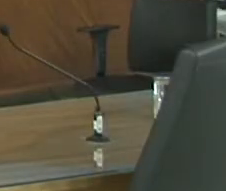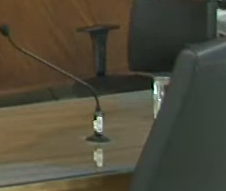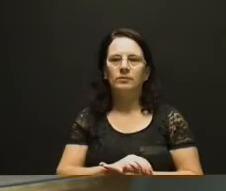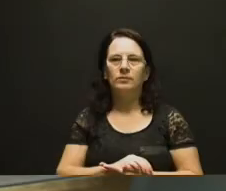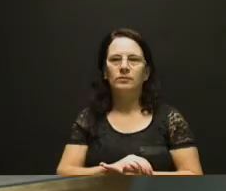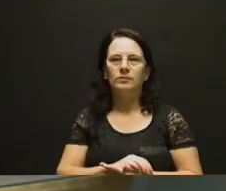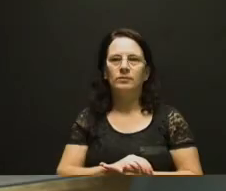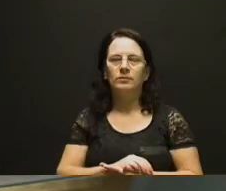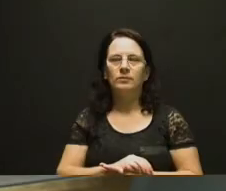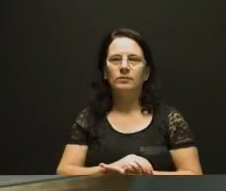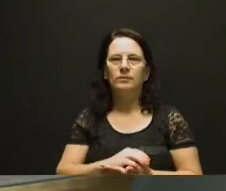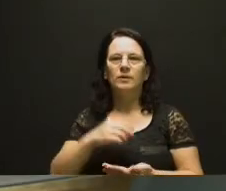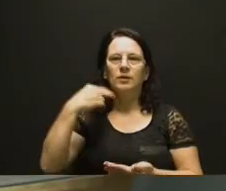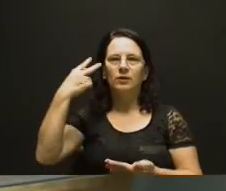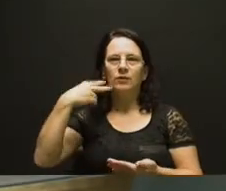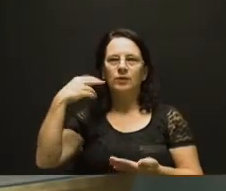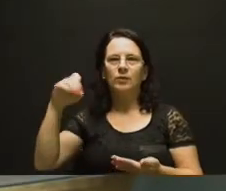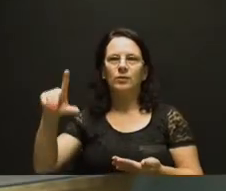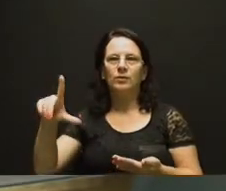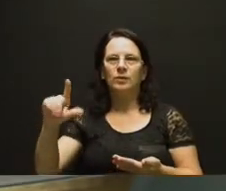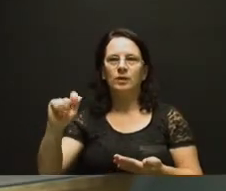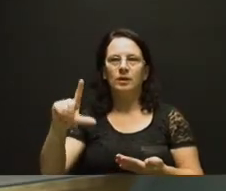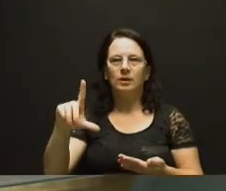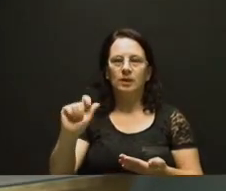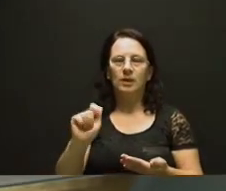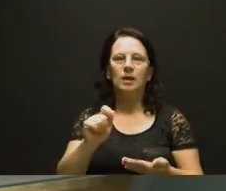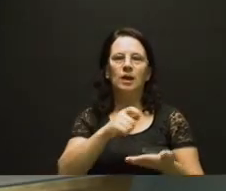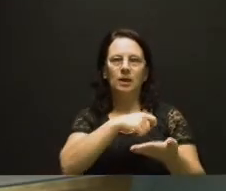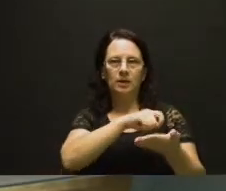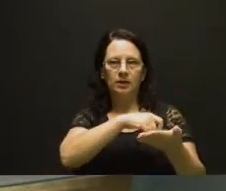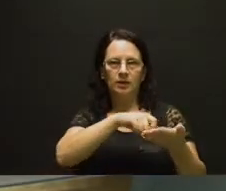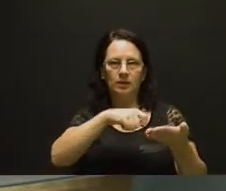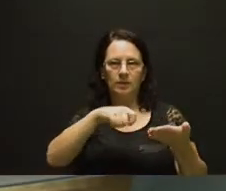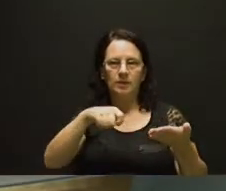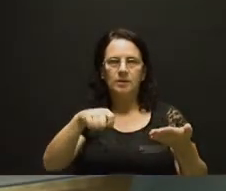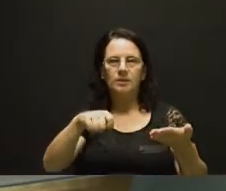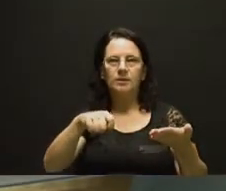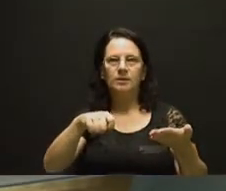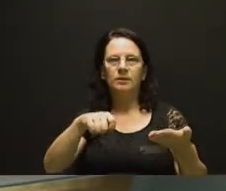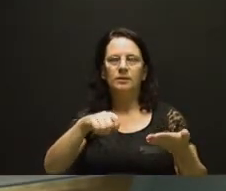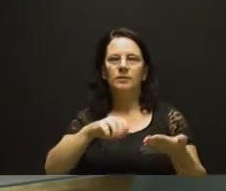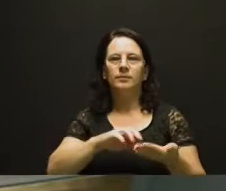o vereador lá também dado assim esta carta